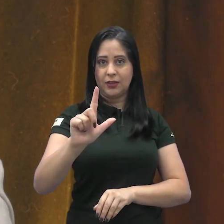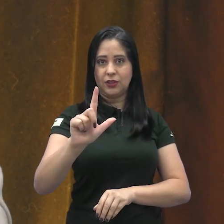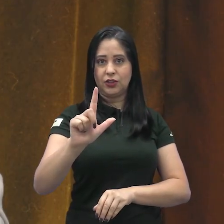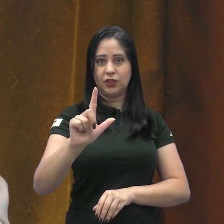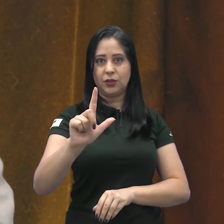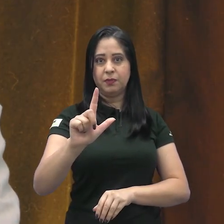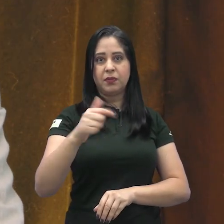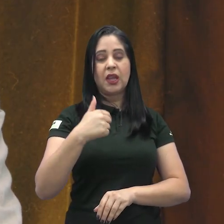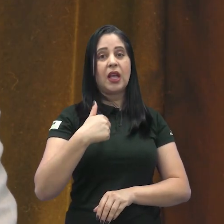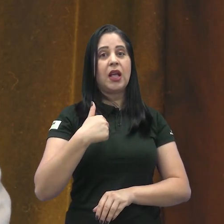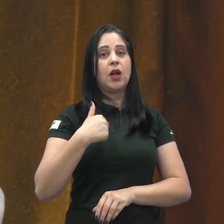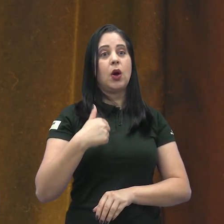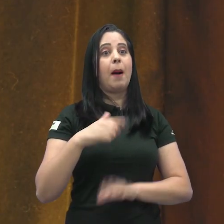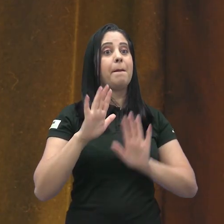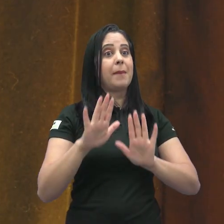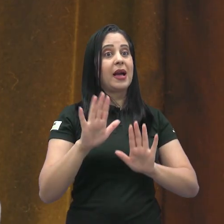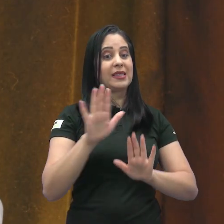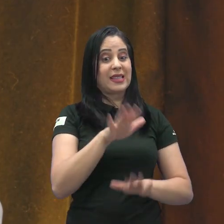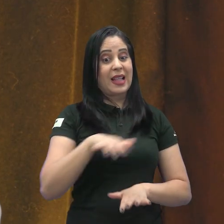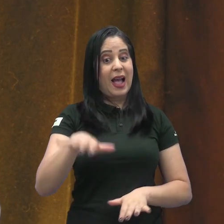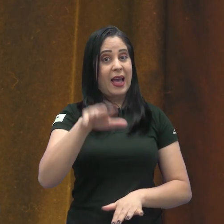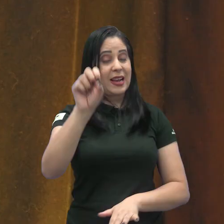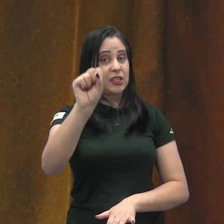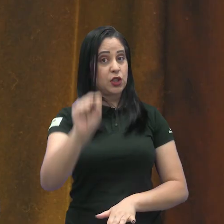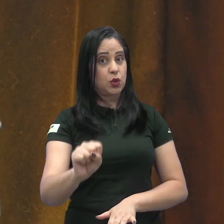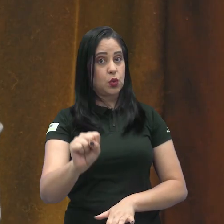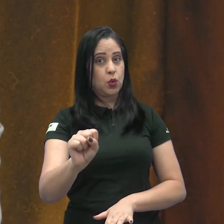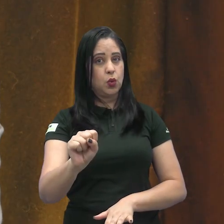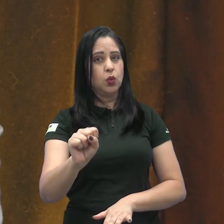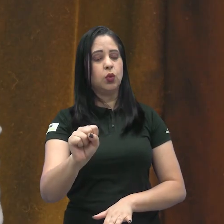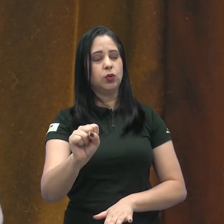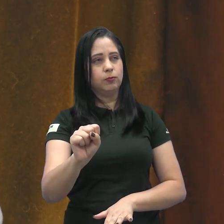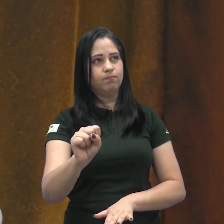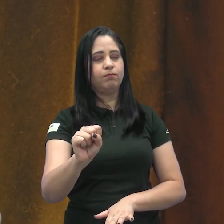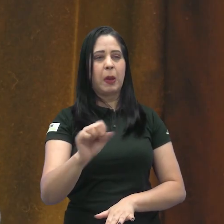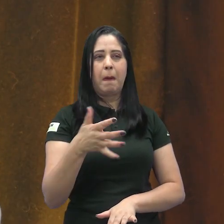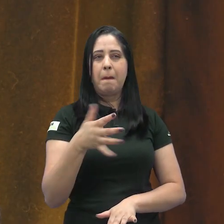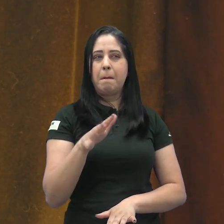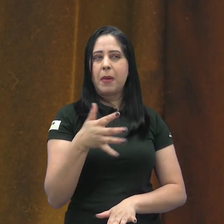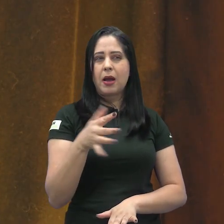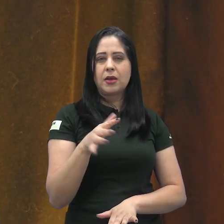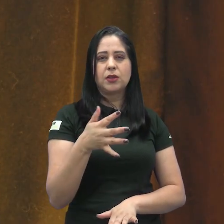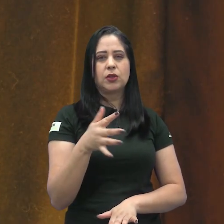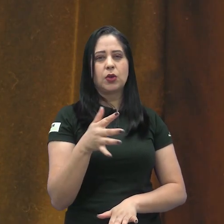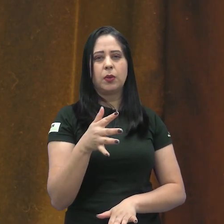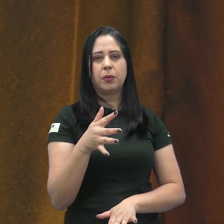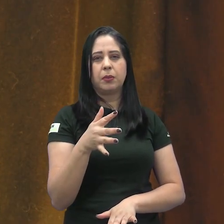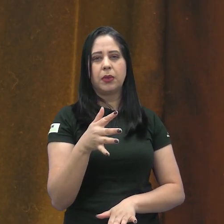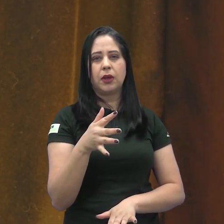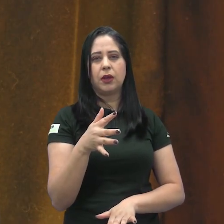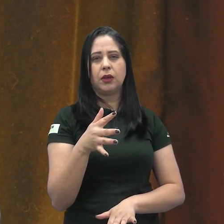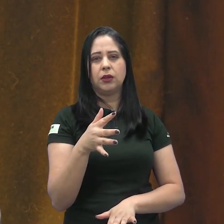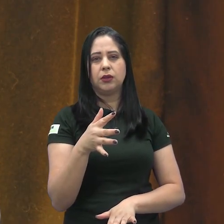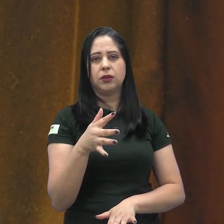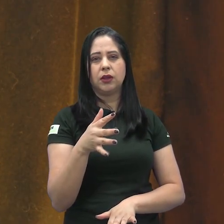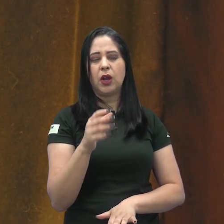atuação muito forte que eu fiquei foi na região sul. Cheguei na região sul, na verdade, foi mais ou menos, acho que